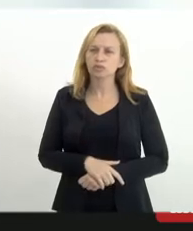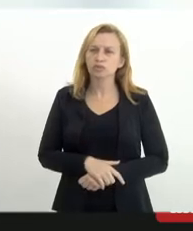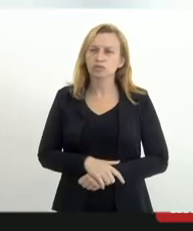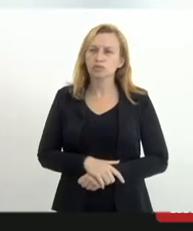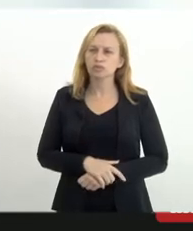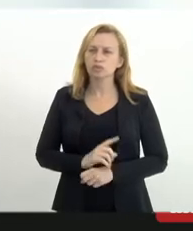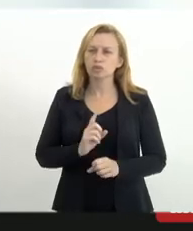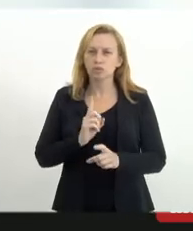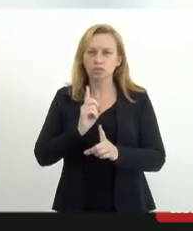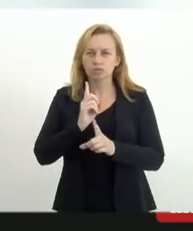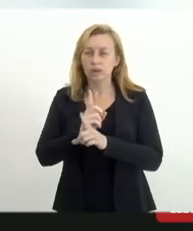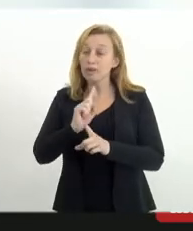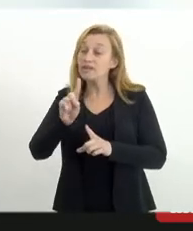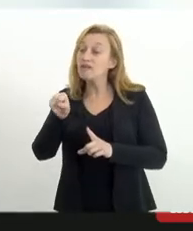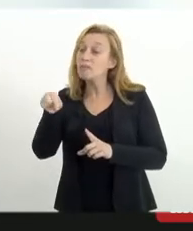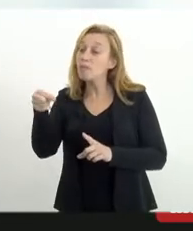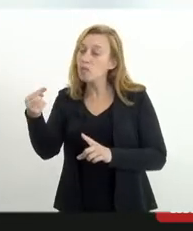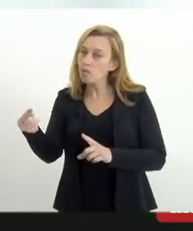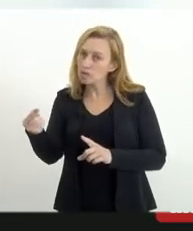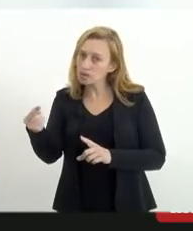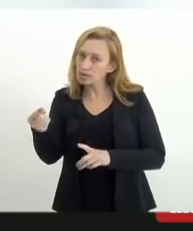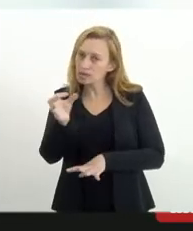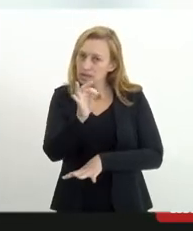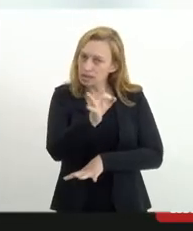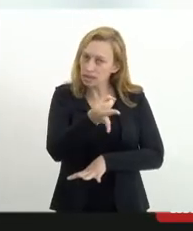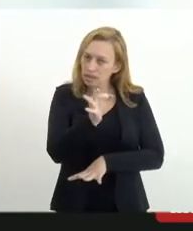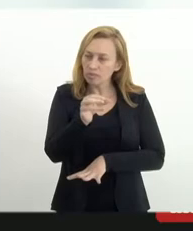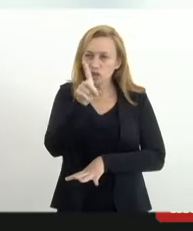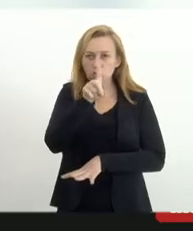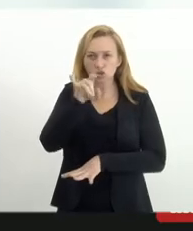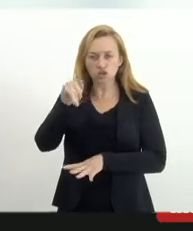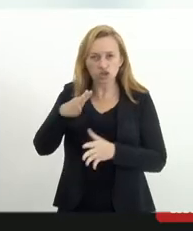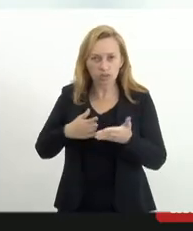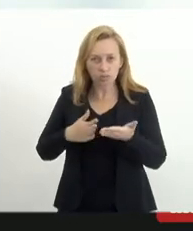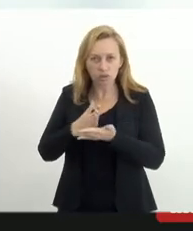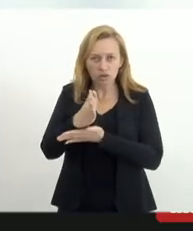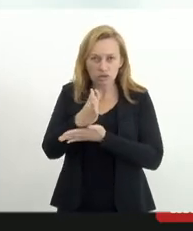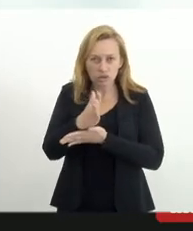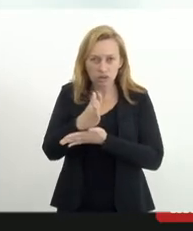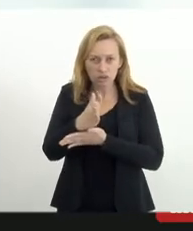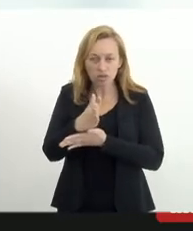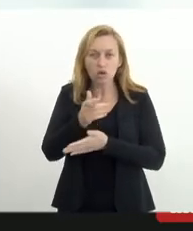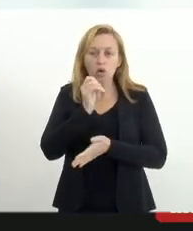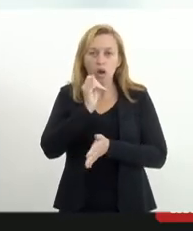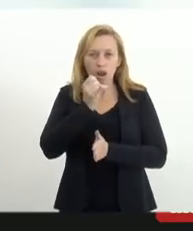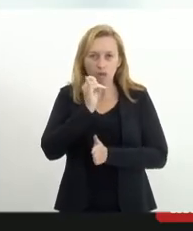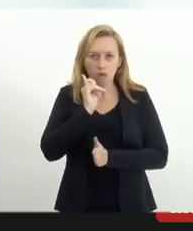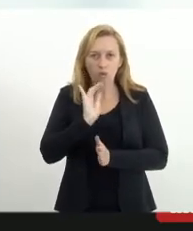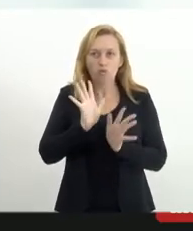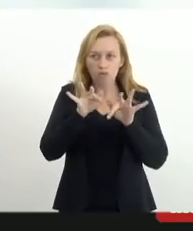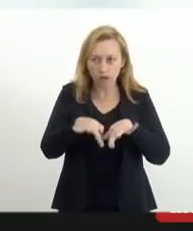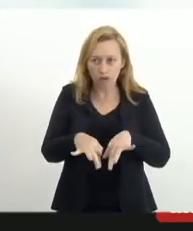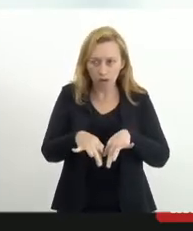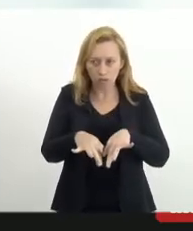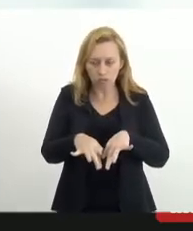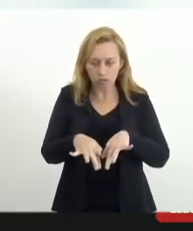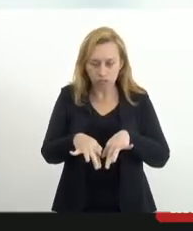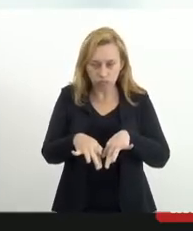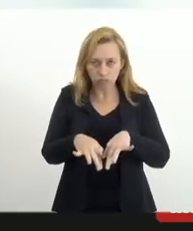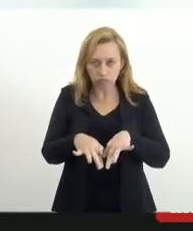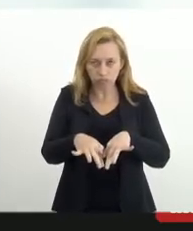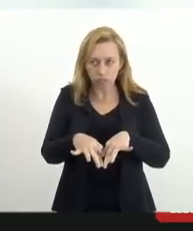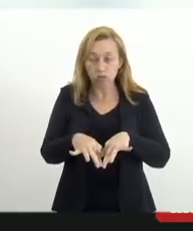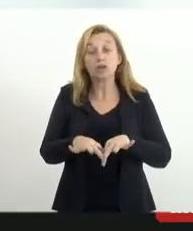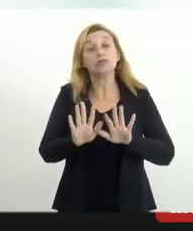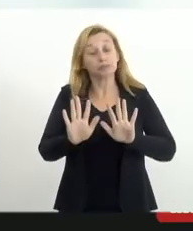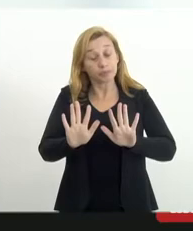depois formalmente no dia da aprovação do relatório final, leitura, aprovação, etc.